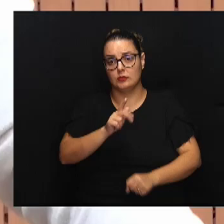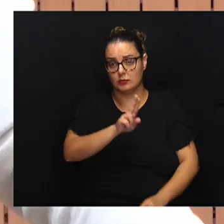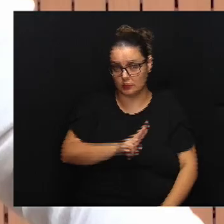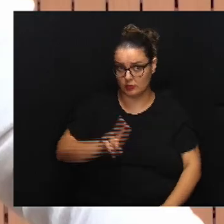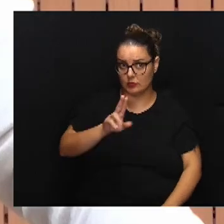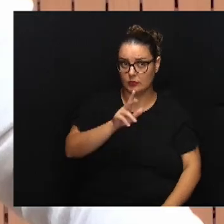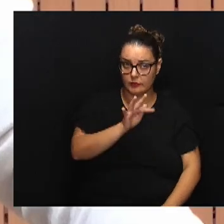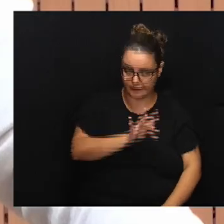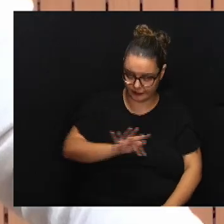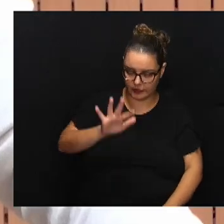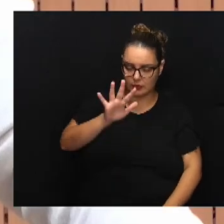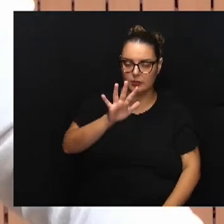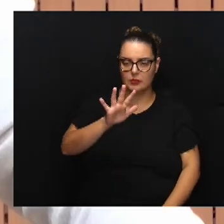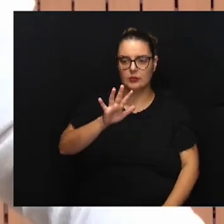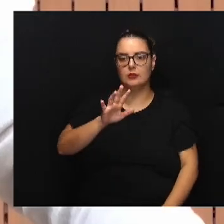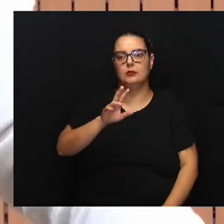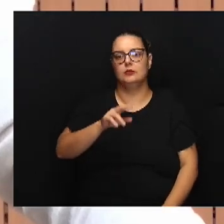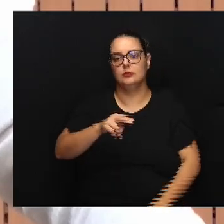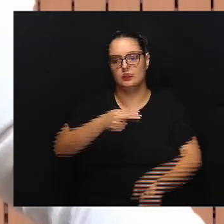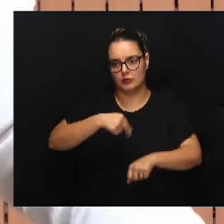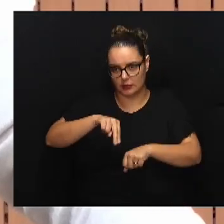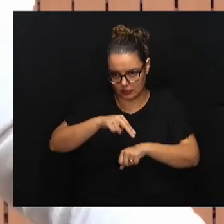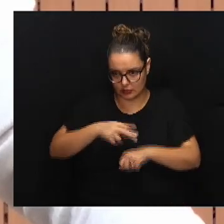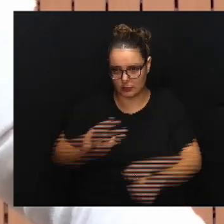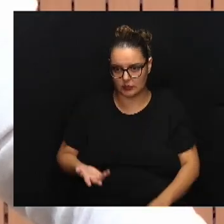eles observam